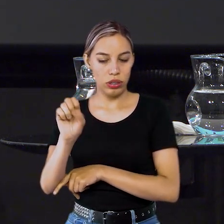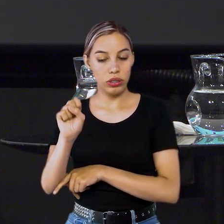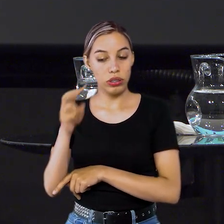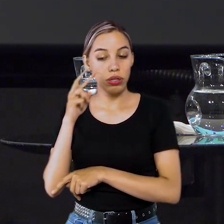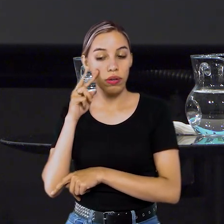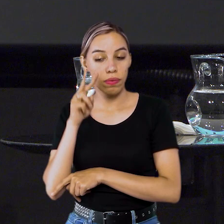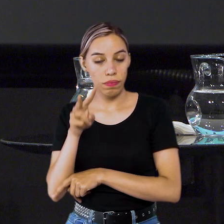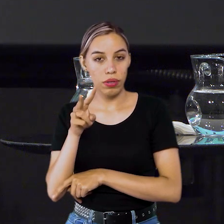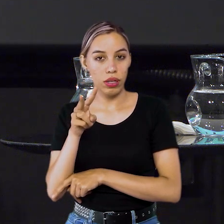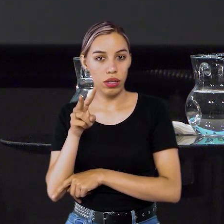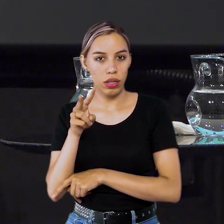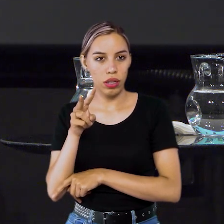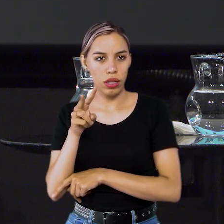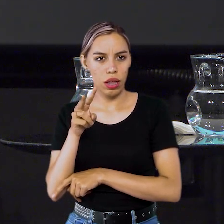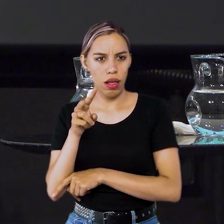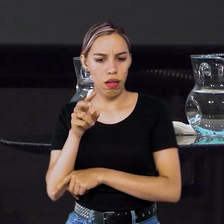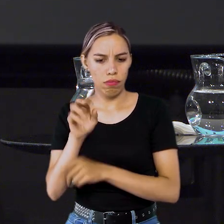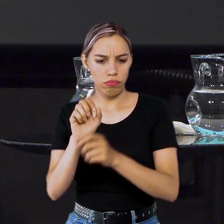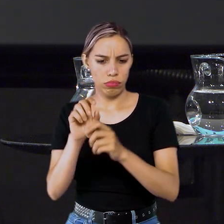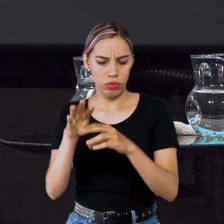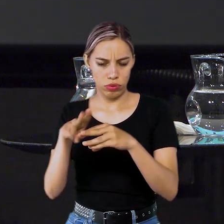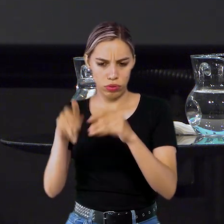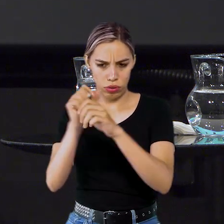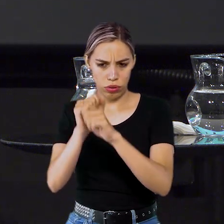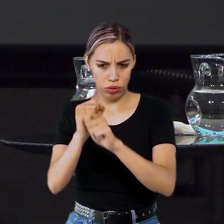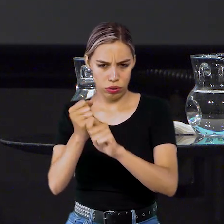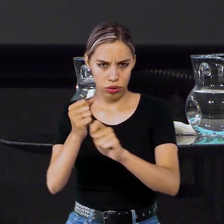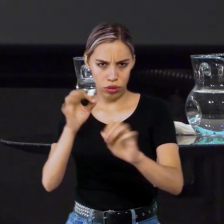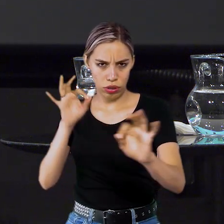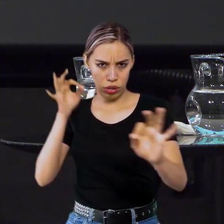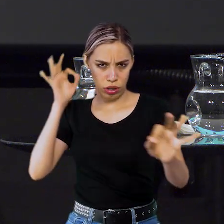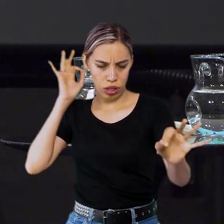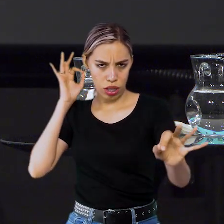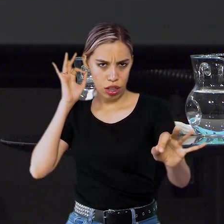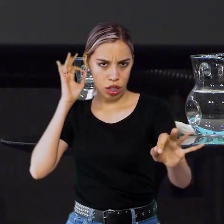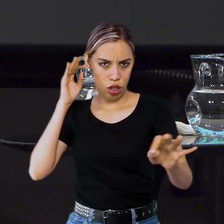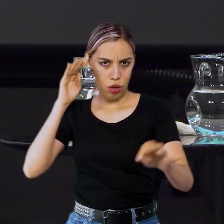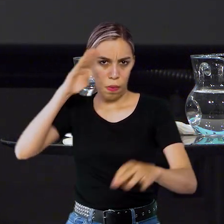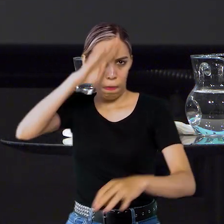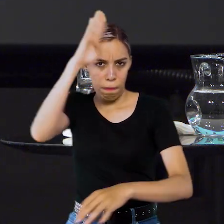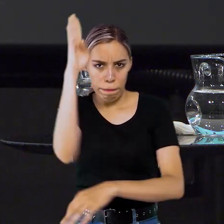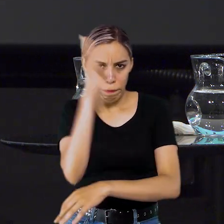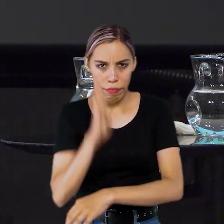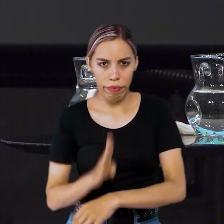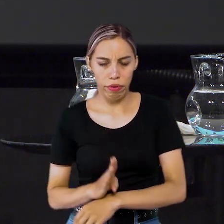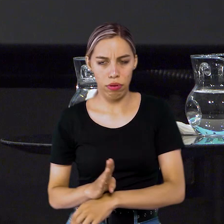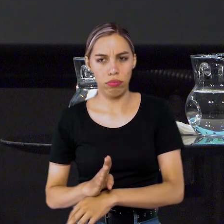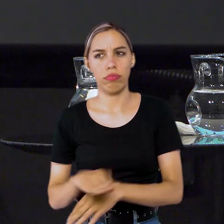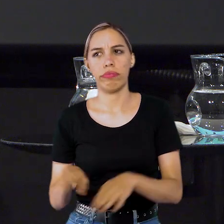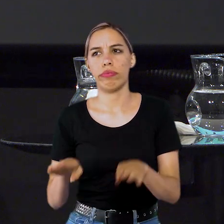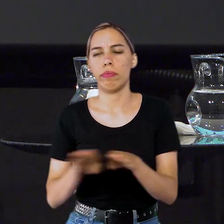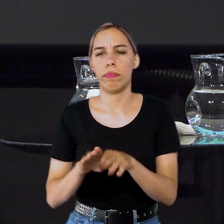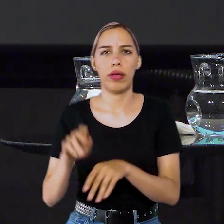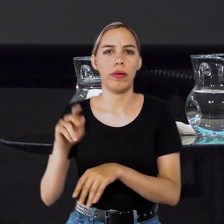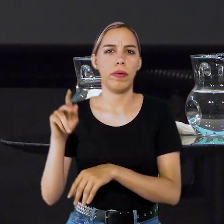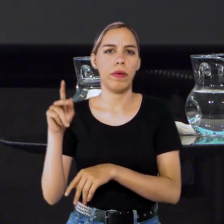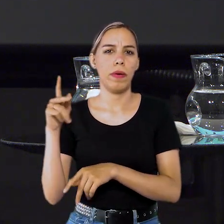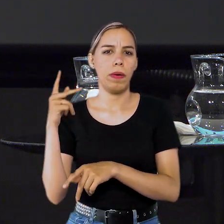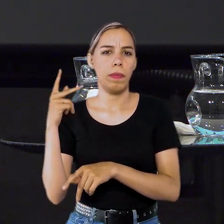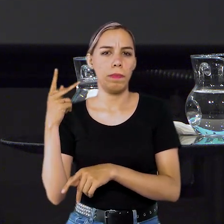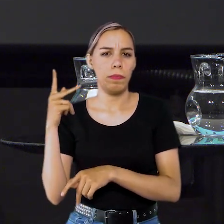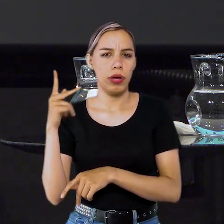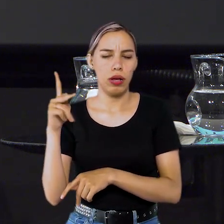vastos territórios dos povos guarani, desde o Planalto Central, que hoje Paraguai, Argentina e Uruguai, todo